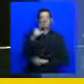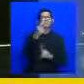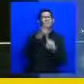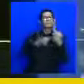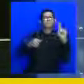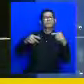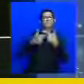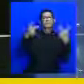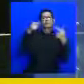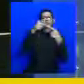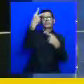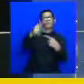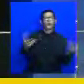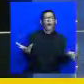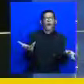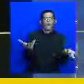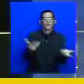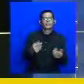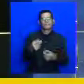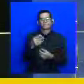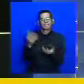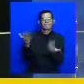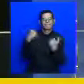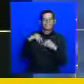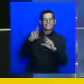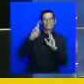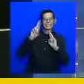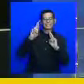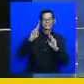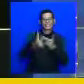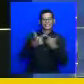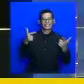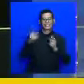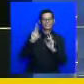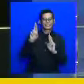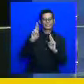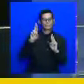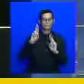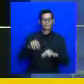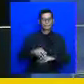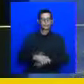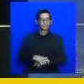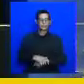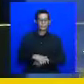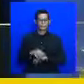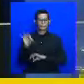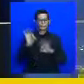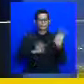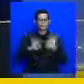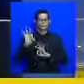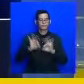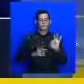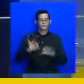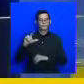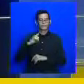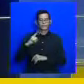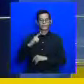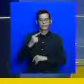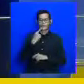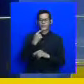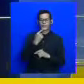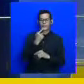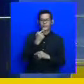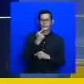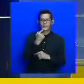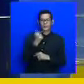seu mês da sorte? Vem sorte, pode chamar que a sorte vem. O globo girando, tá na tela. Bola